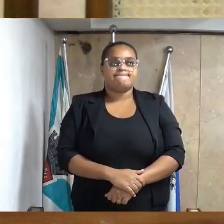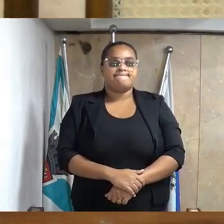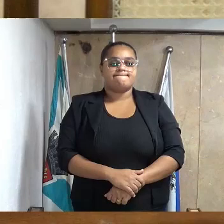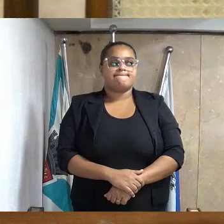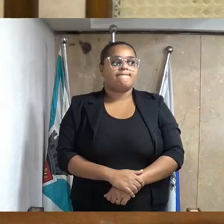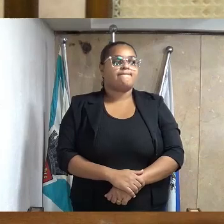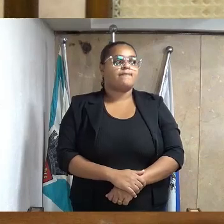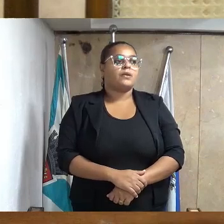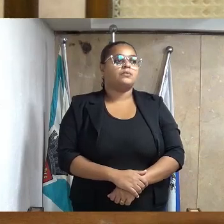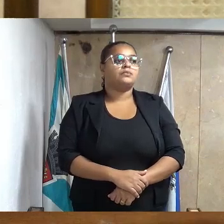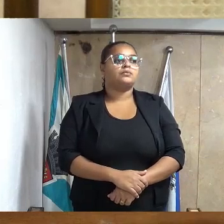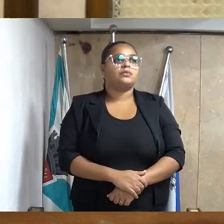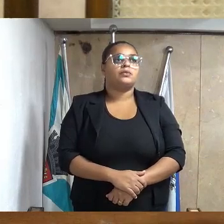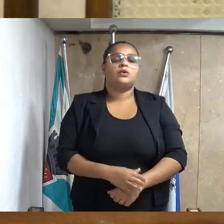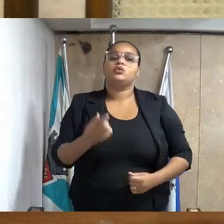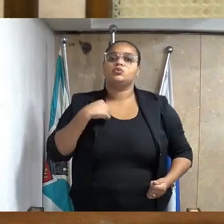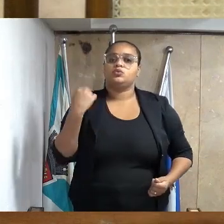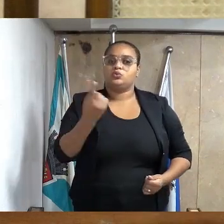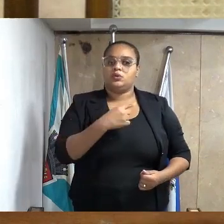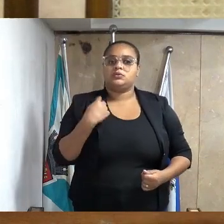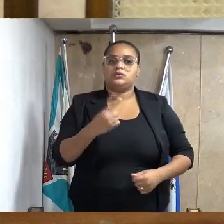o nosso